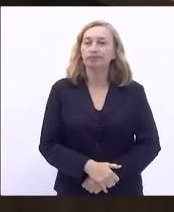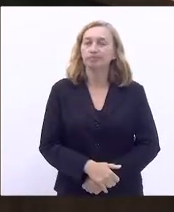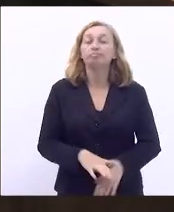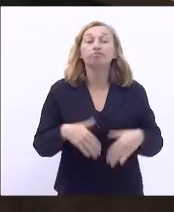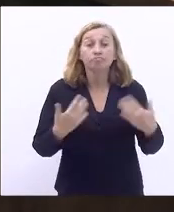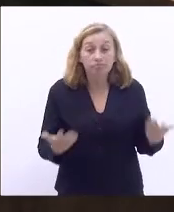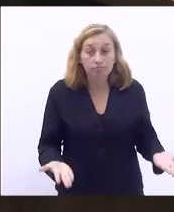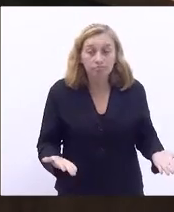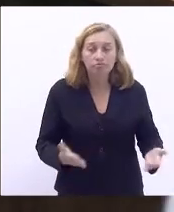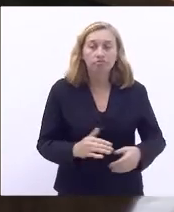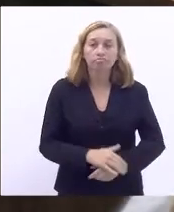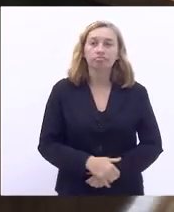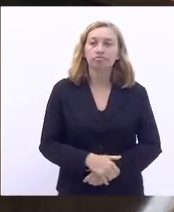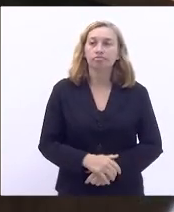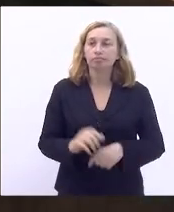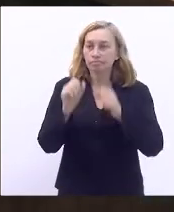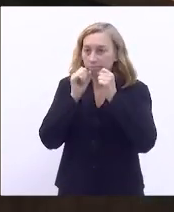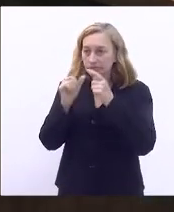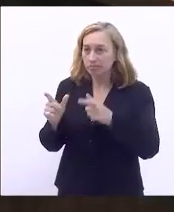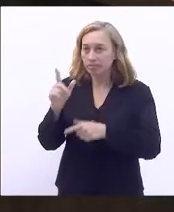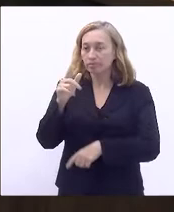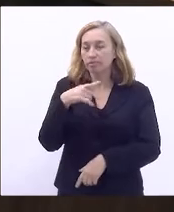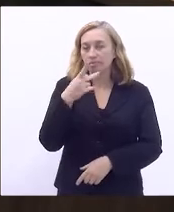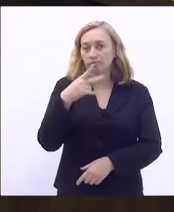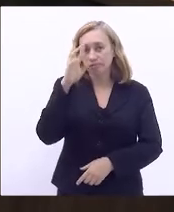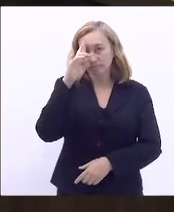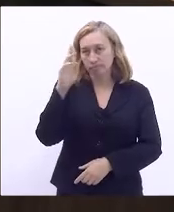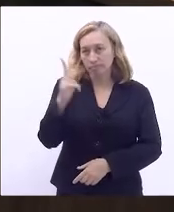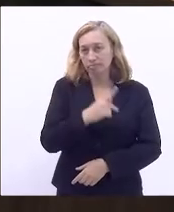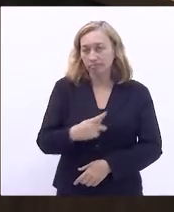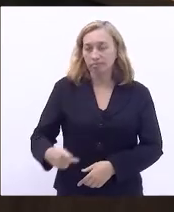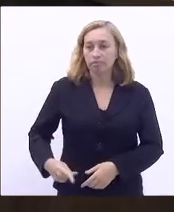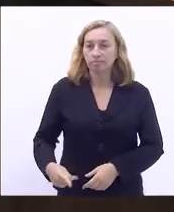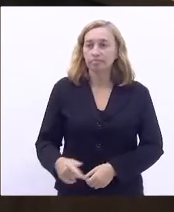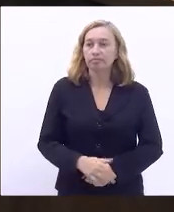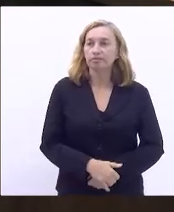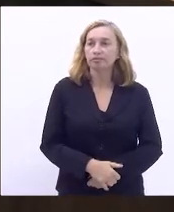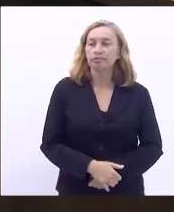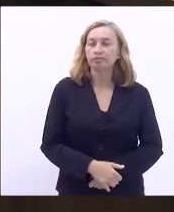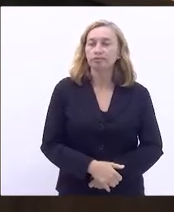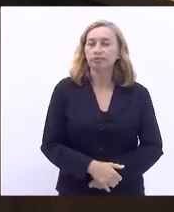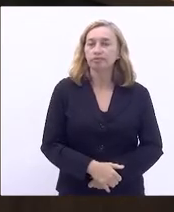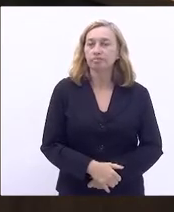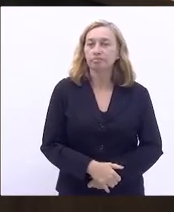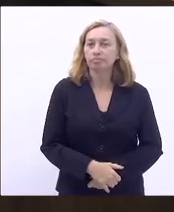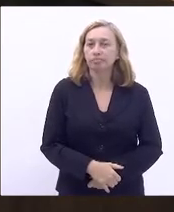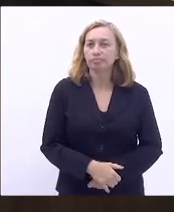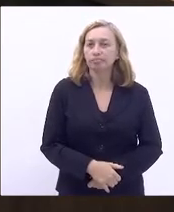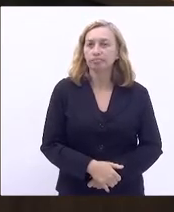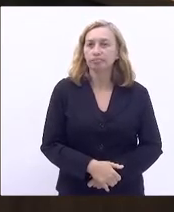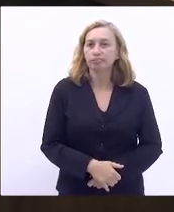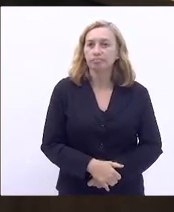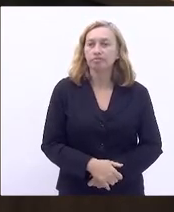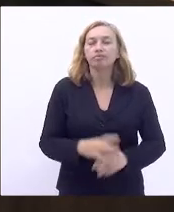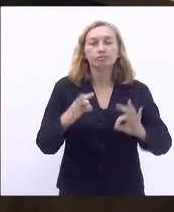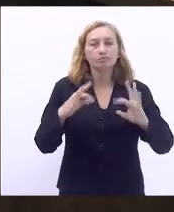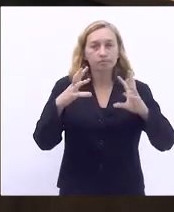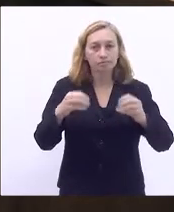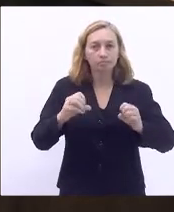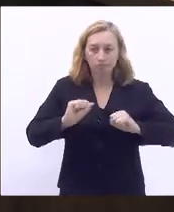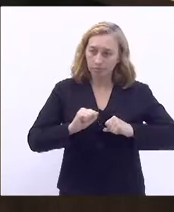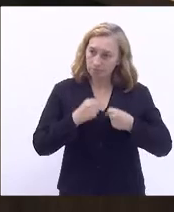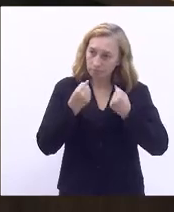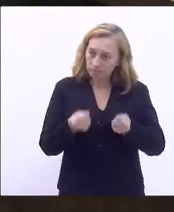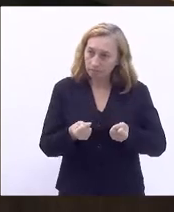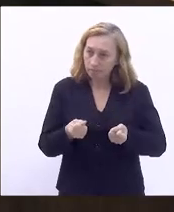Então, a crítica que eu faço, senhor presidente, é que tudo aquilo, e Vossa Excelência tem defendido sempre